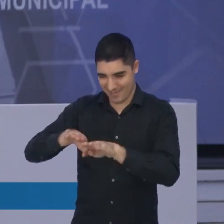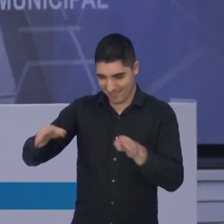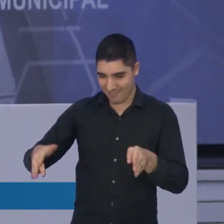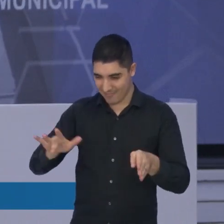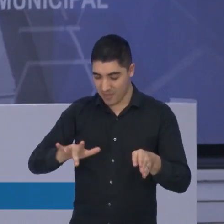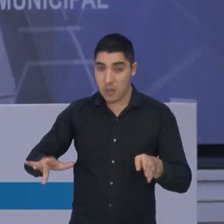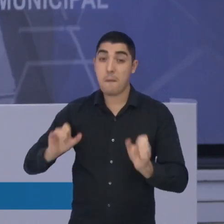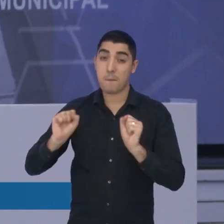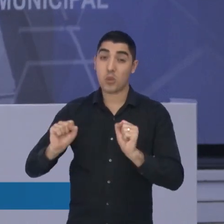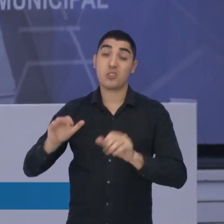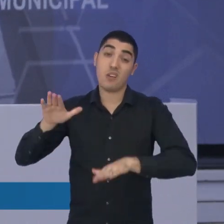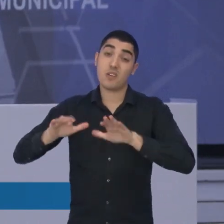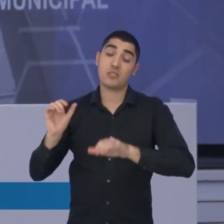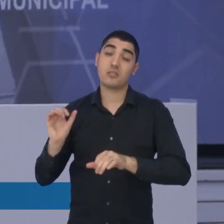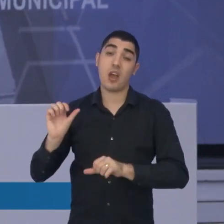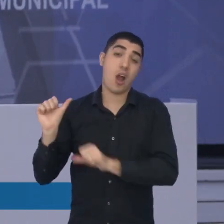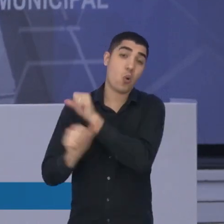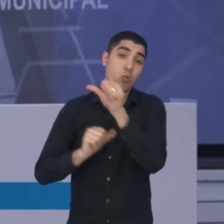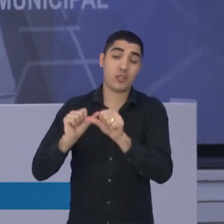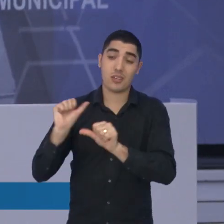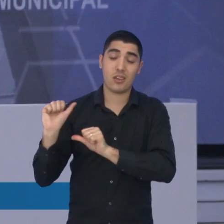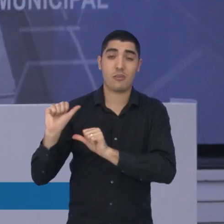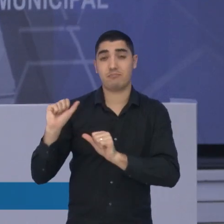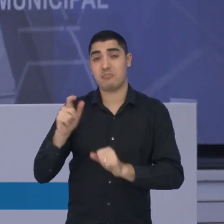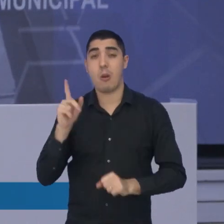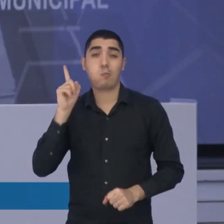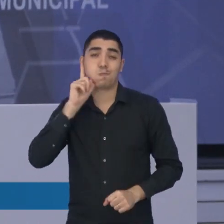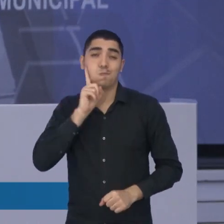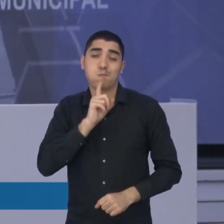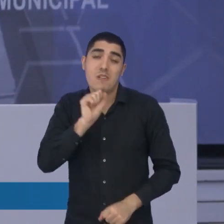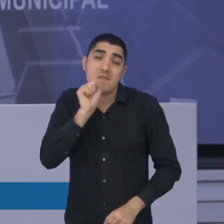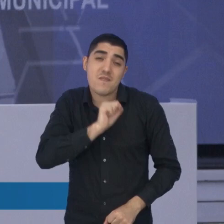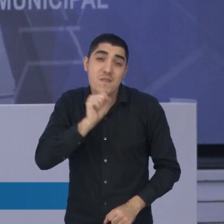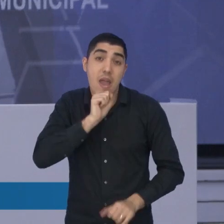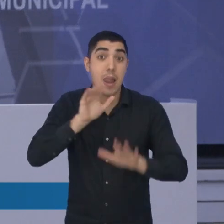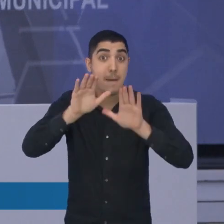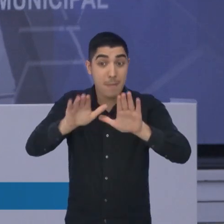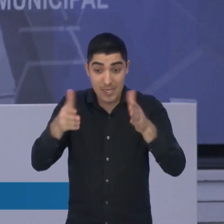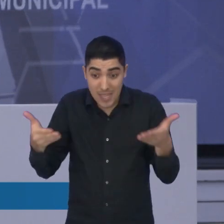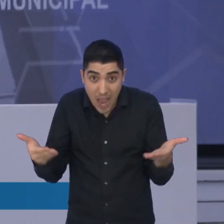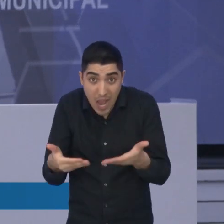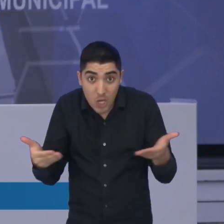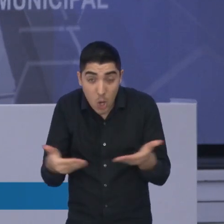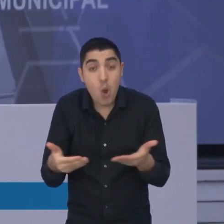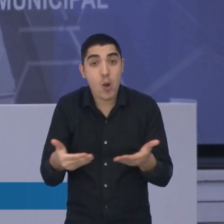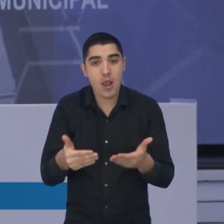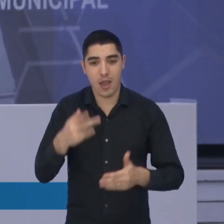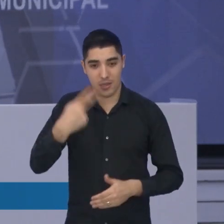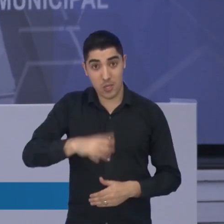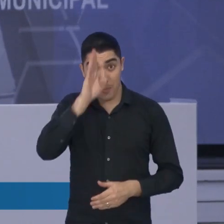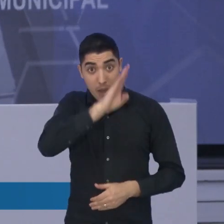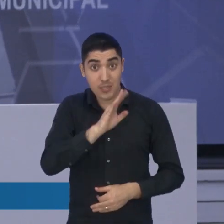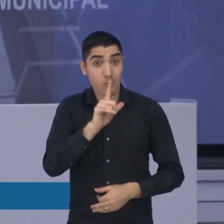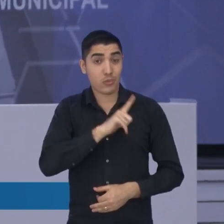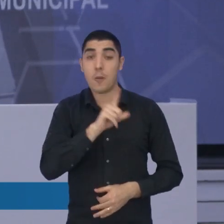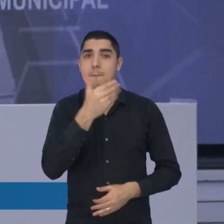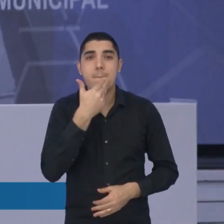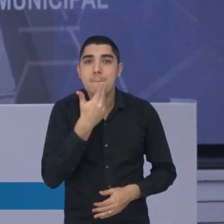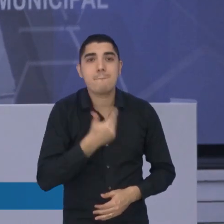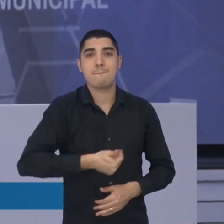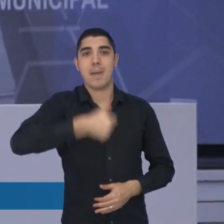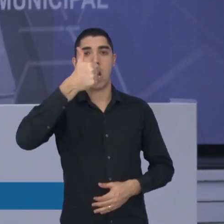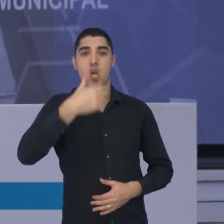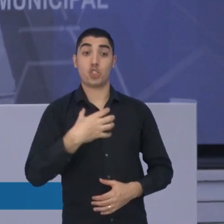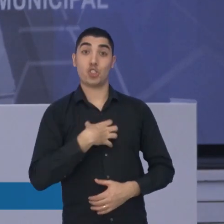tornem obsoletas. Mas hoje, para as diferentes necessidades que nosso país tem, nós possuímos o melhor sistema eleitoral